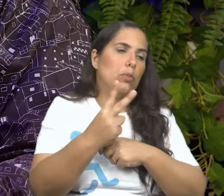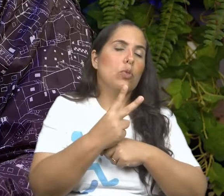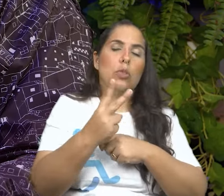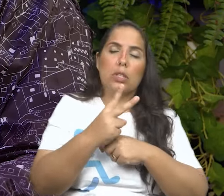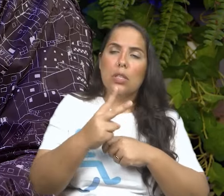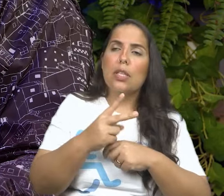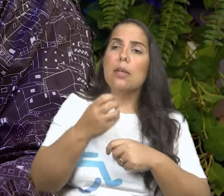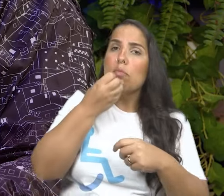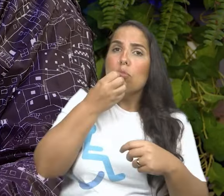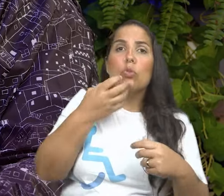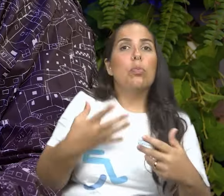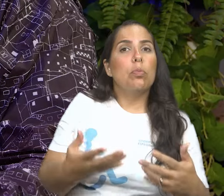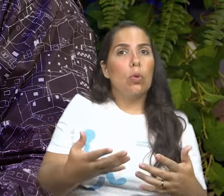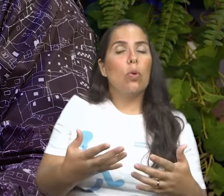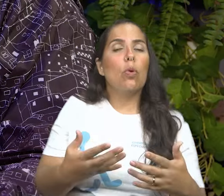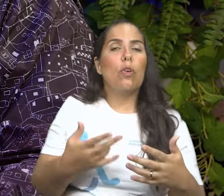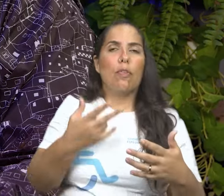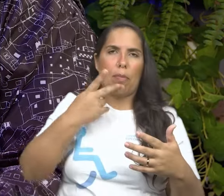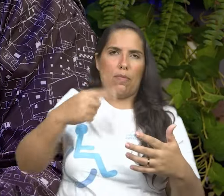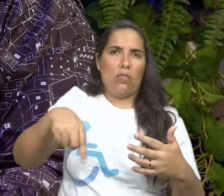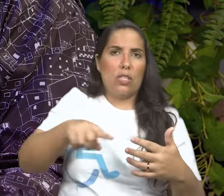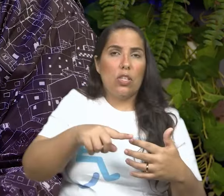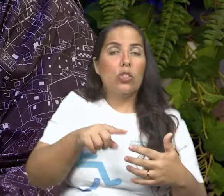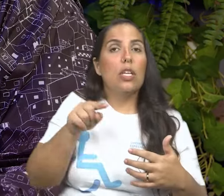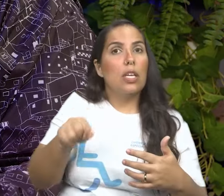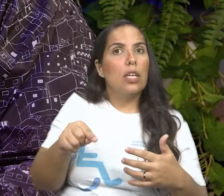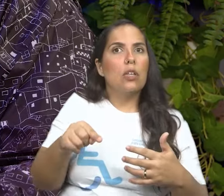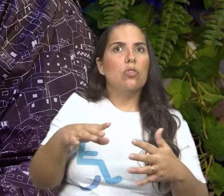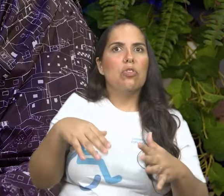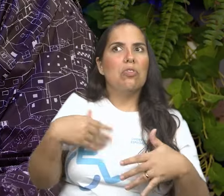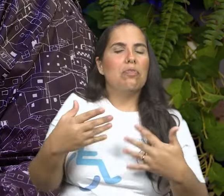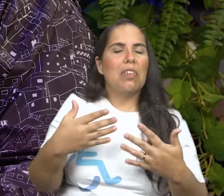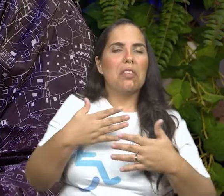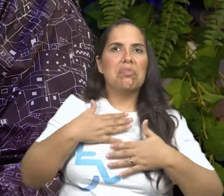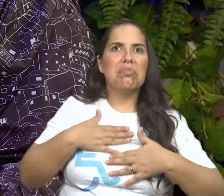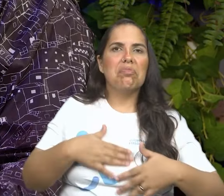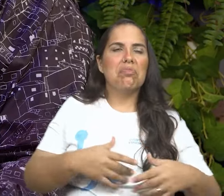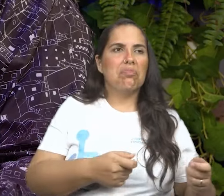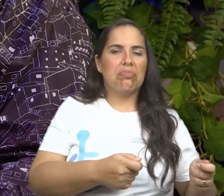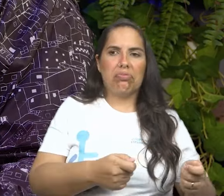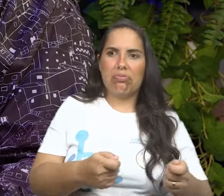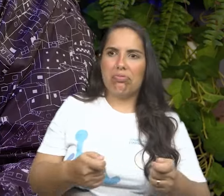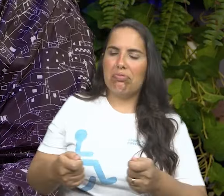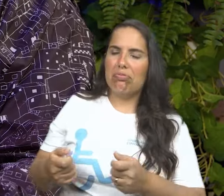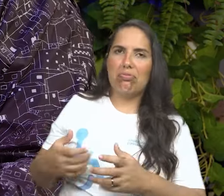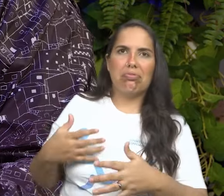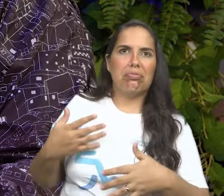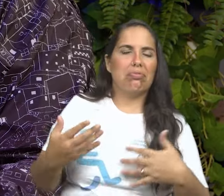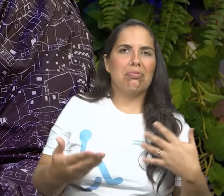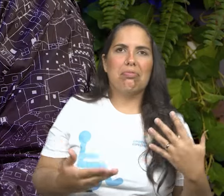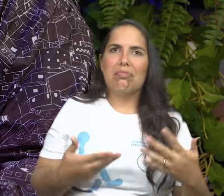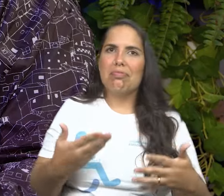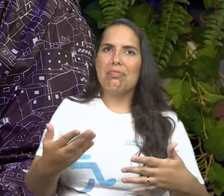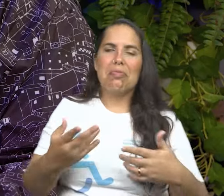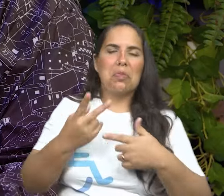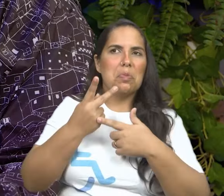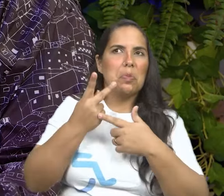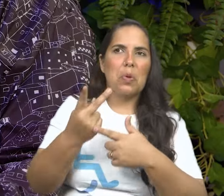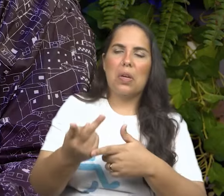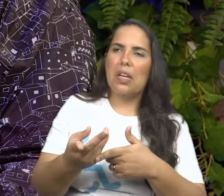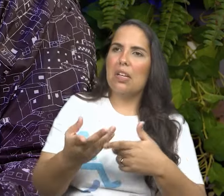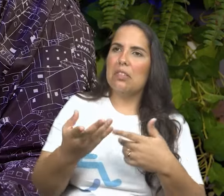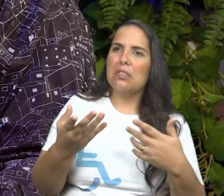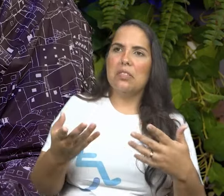e é muito bom assim eu tô falando aqui para você isso vai virando um mantra para mim né eu vou vou vou buscar e e